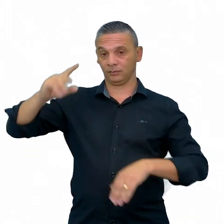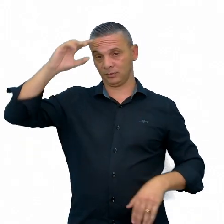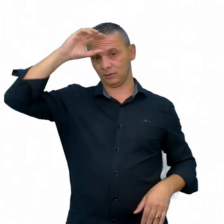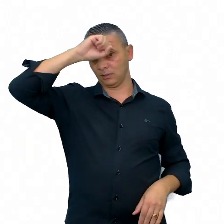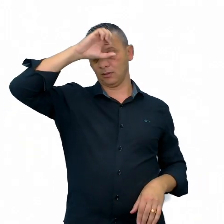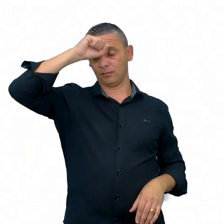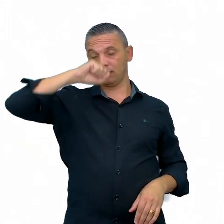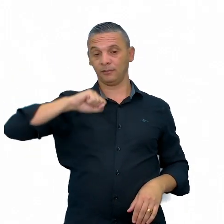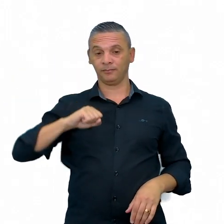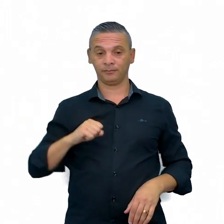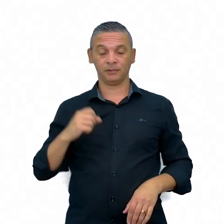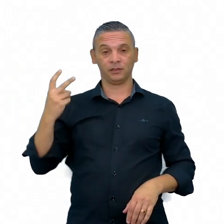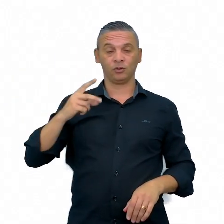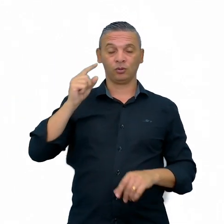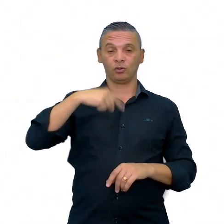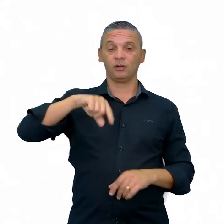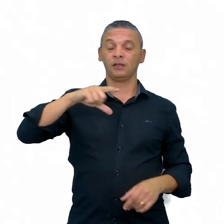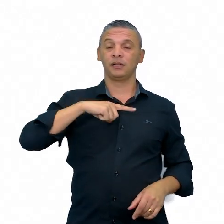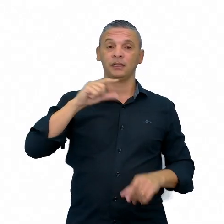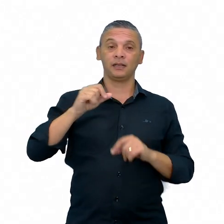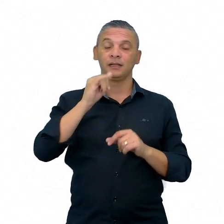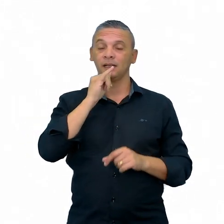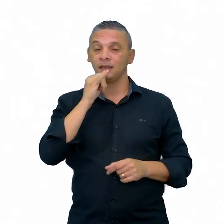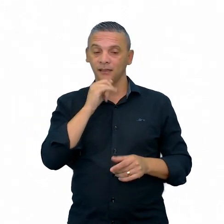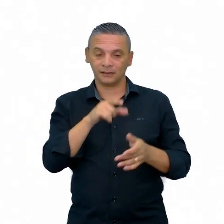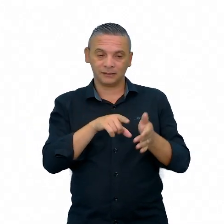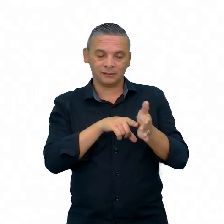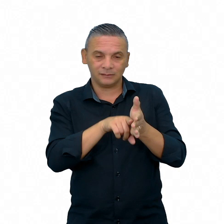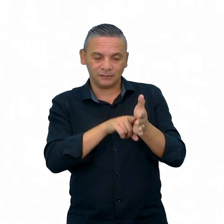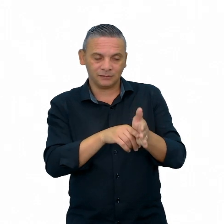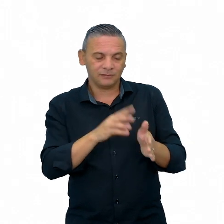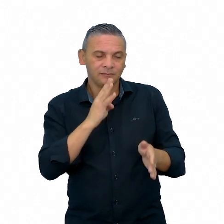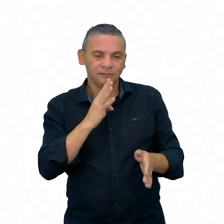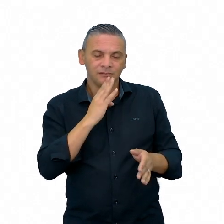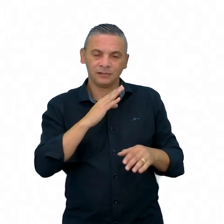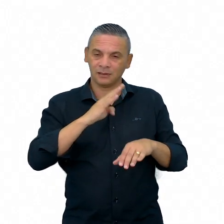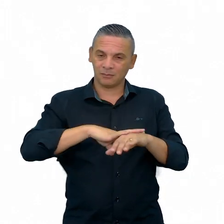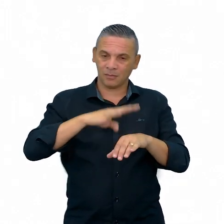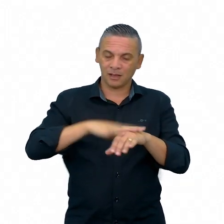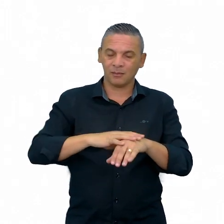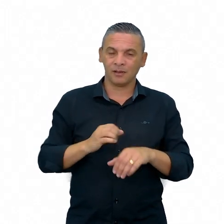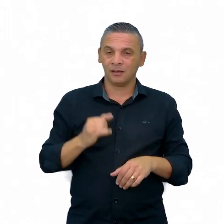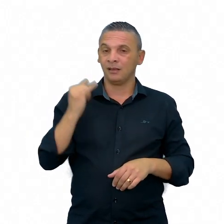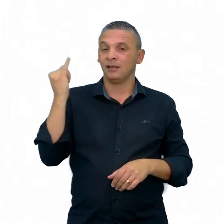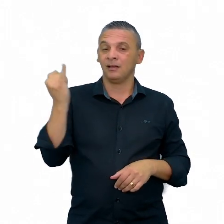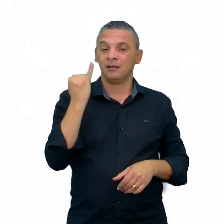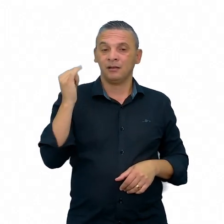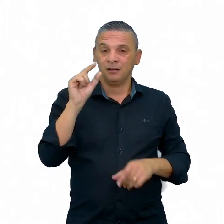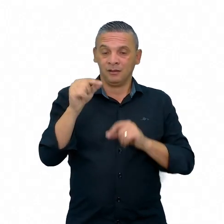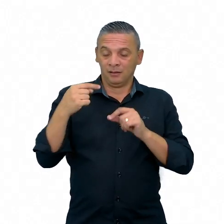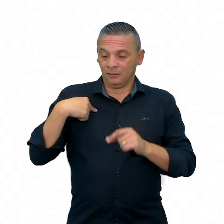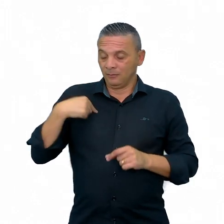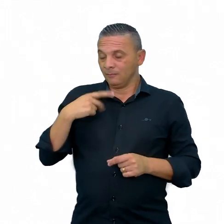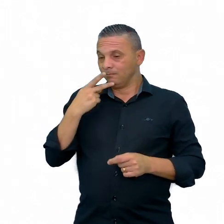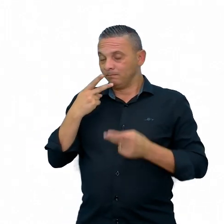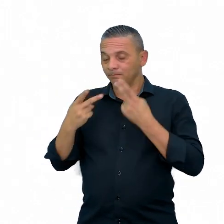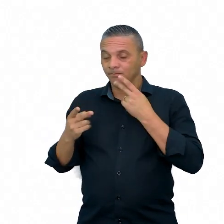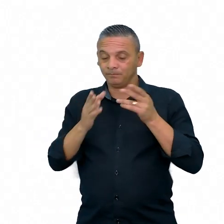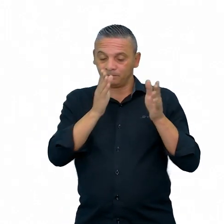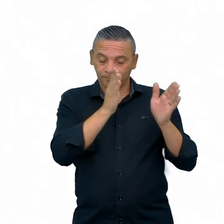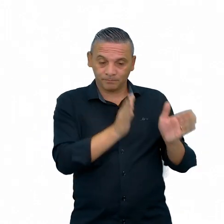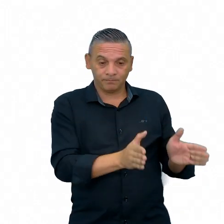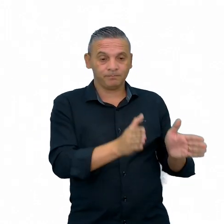No nosso segundo momento, nós trouxemos a investigação matemática, a importância de termos fases dentro